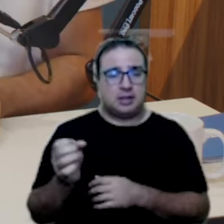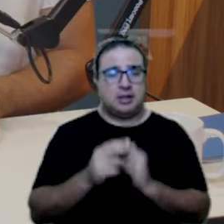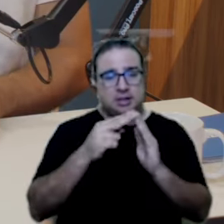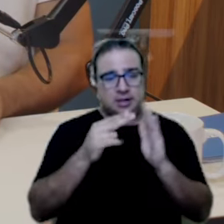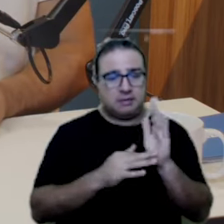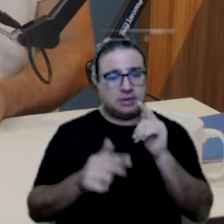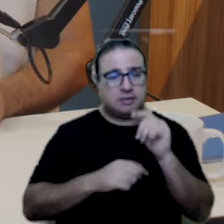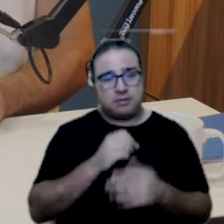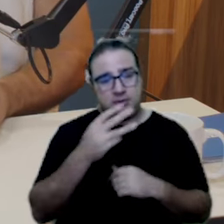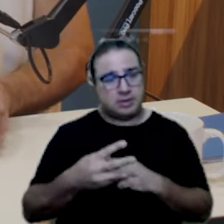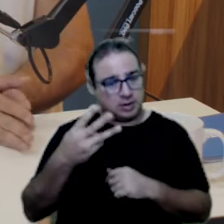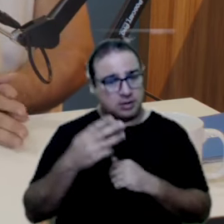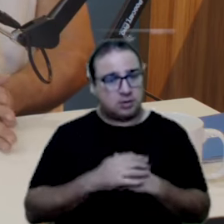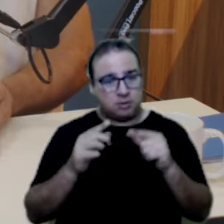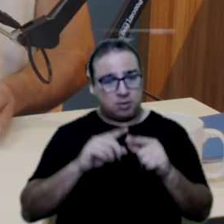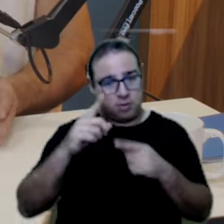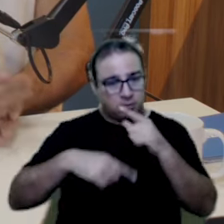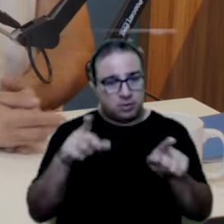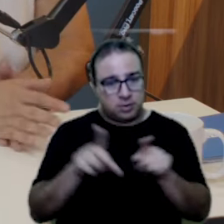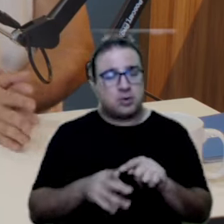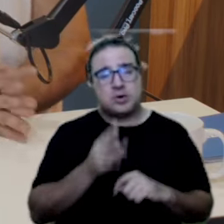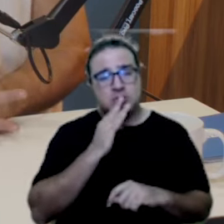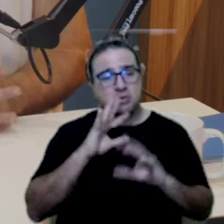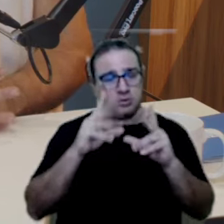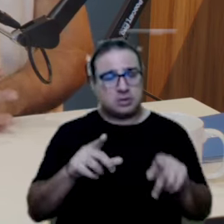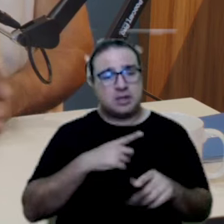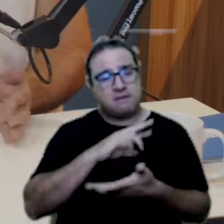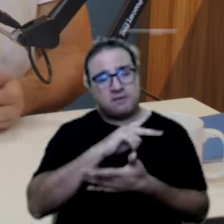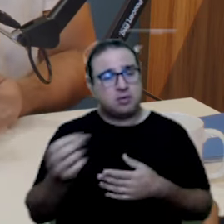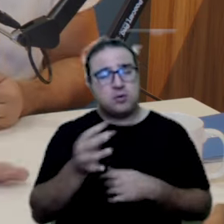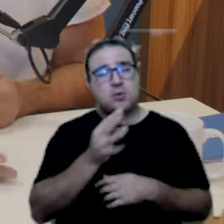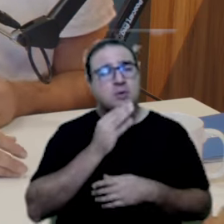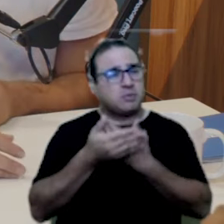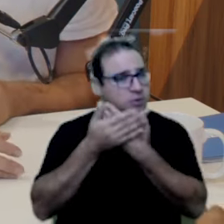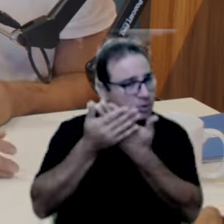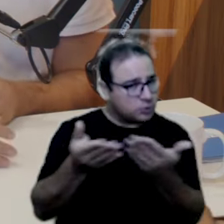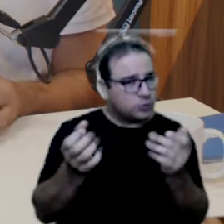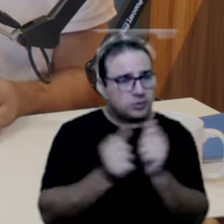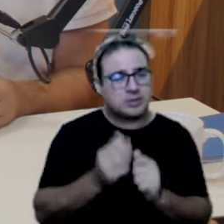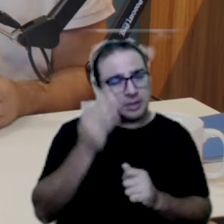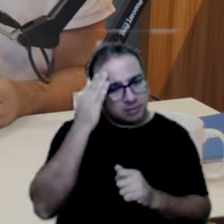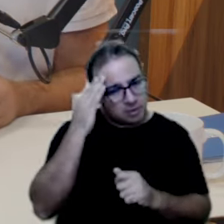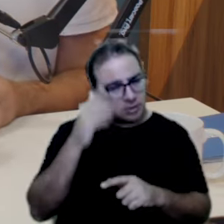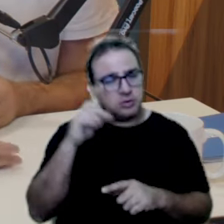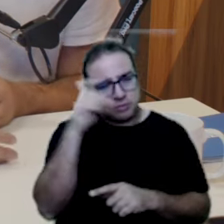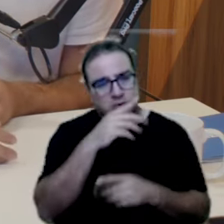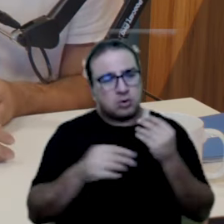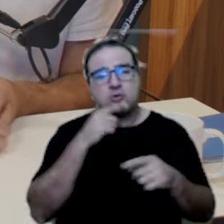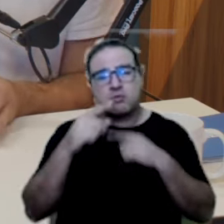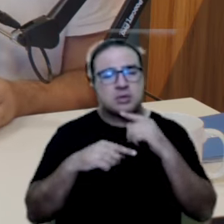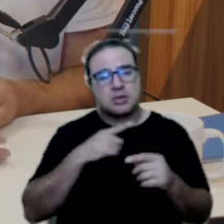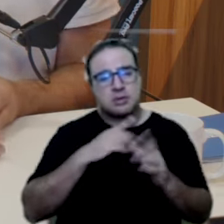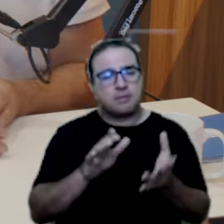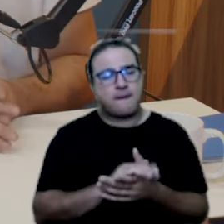serviço Estamos indo para nosso terceiro Episódio próximo do conhecimento de transporte tentando levar esse conhecimento para vocês tentando sanar essa dificuldade